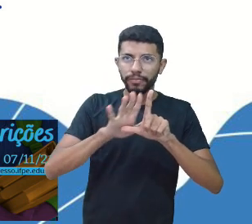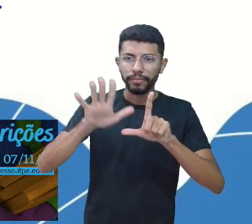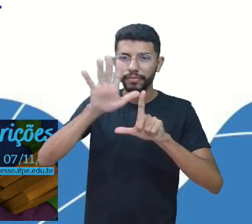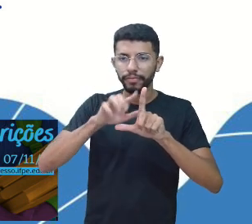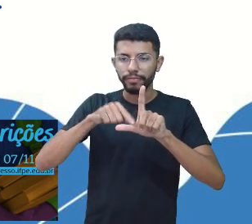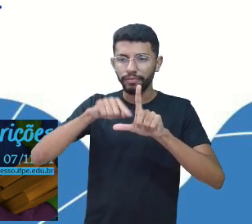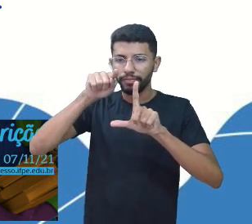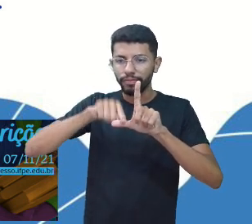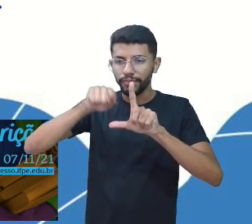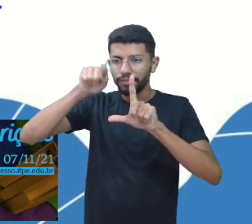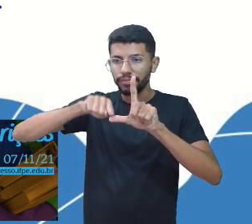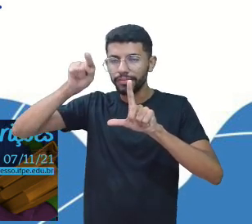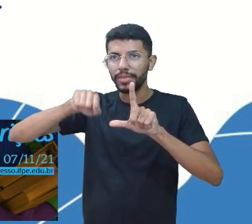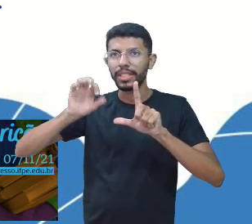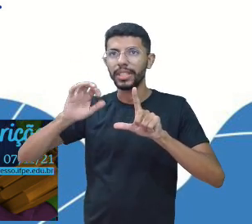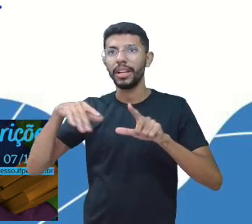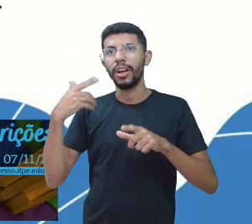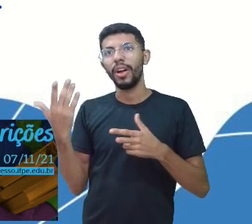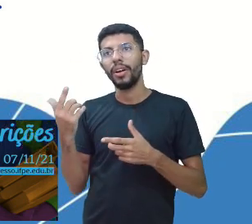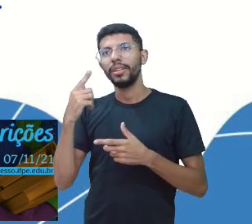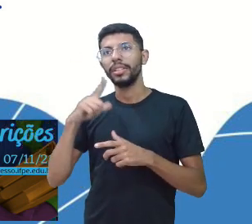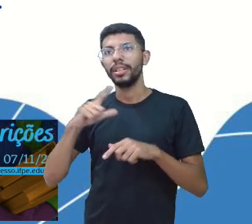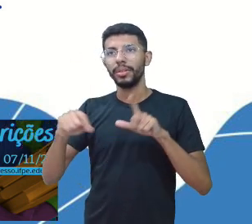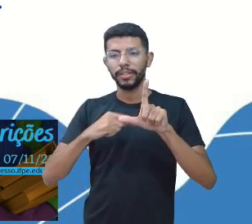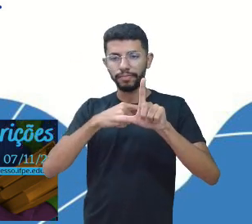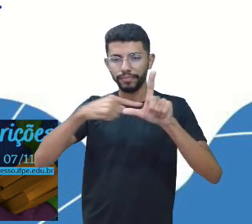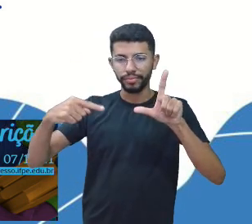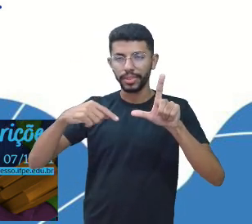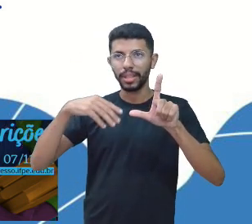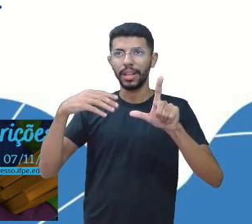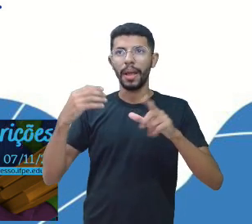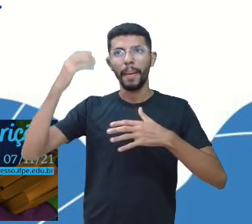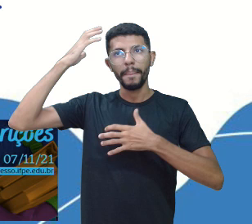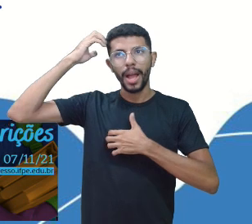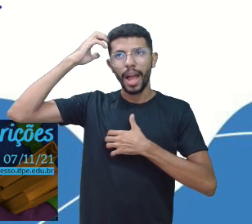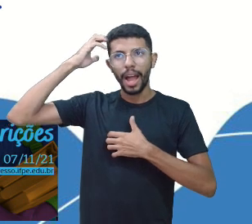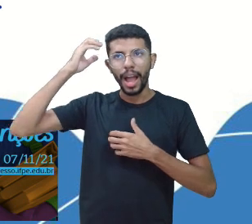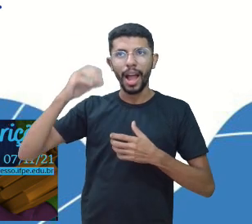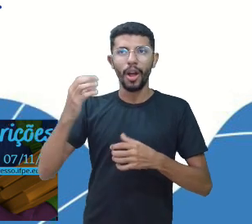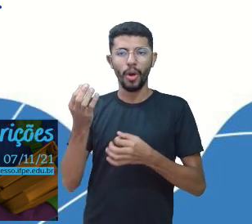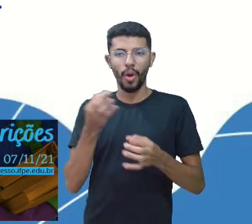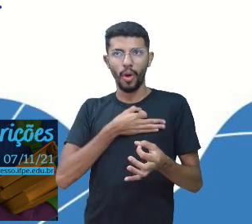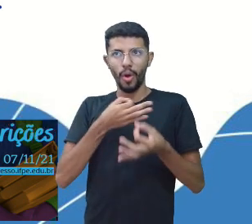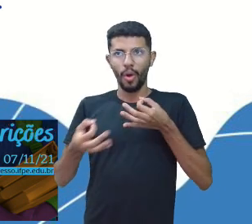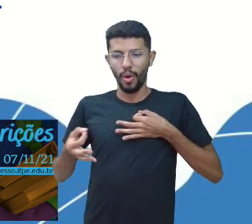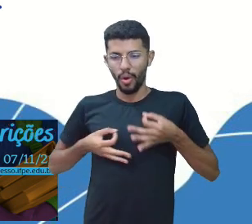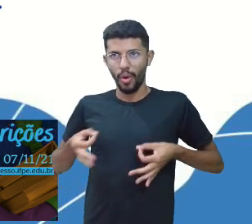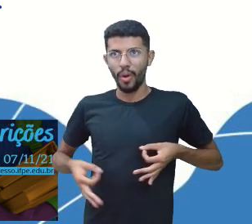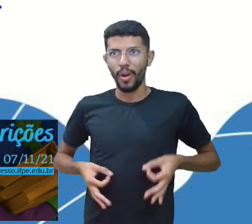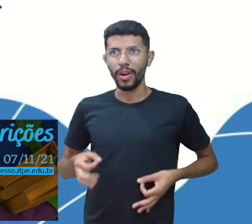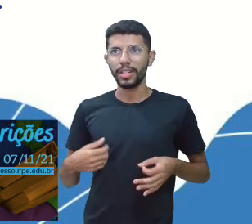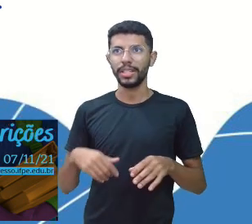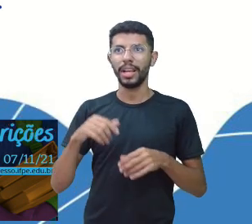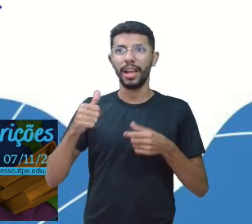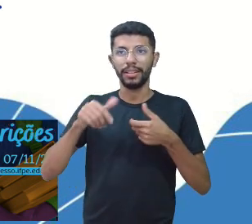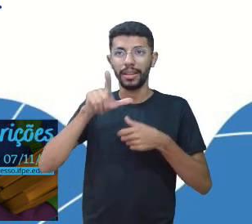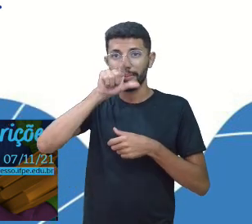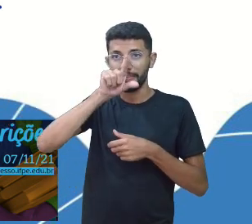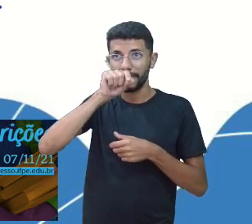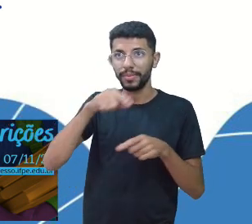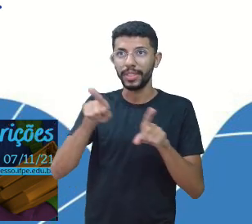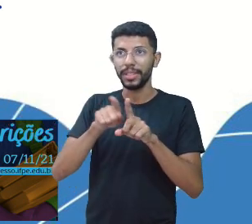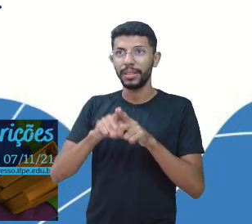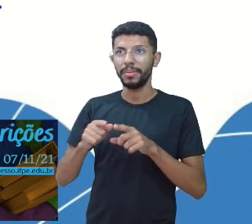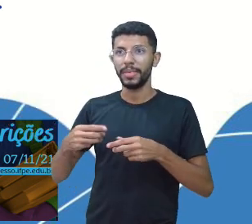animais, macacos, onças, araras e tigres. E no eixo vertical, eu tenho ali alguns valores de referência,